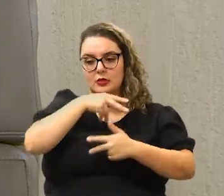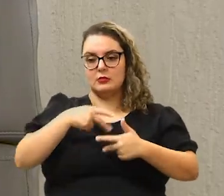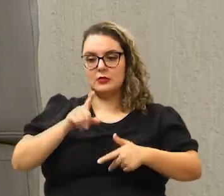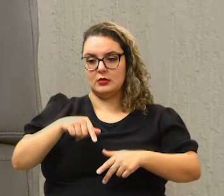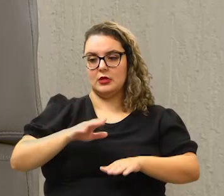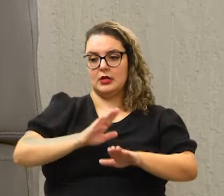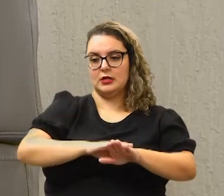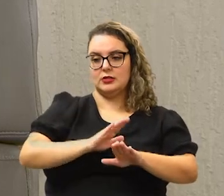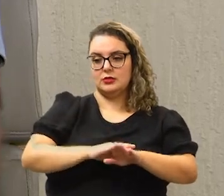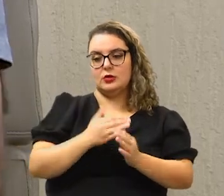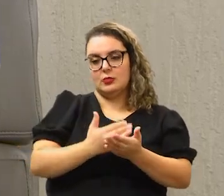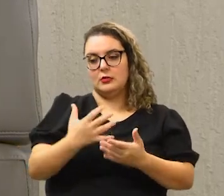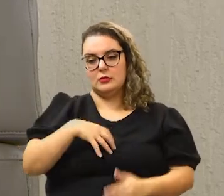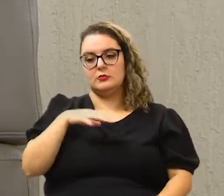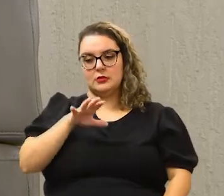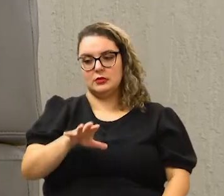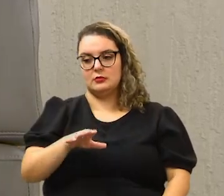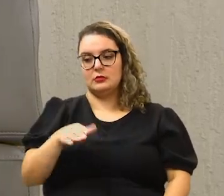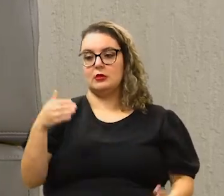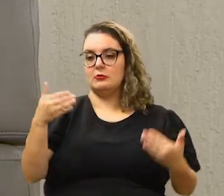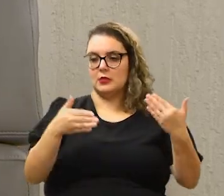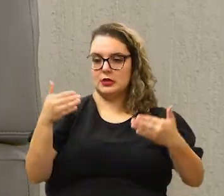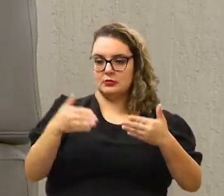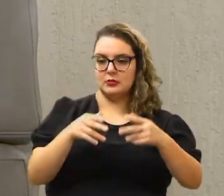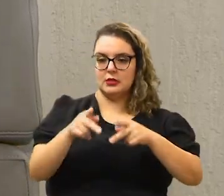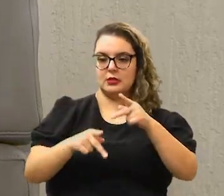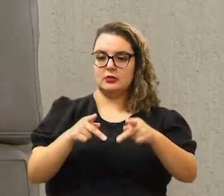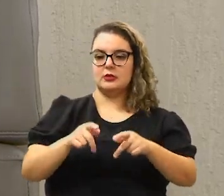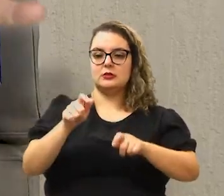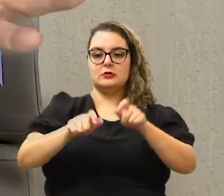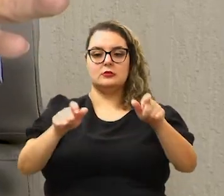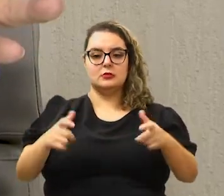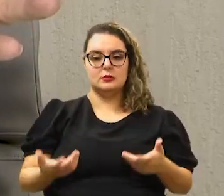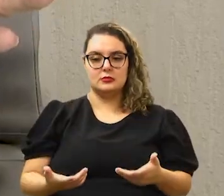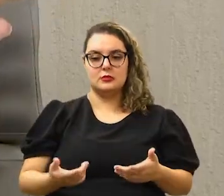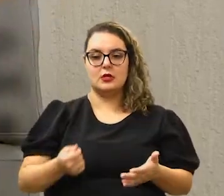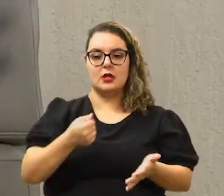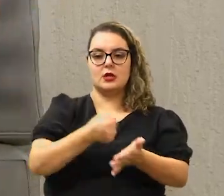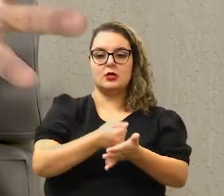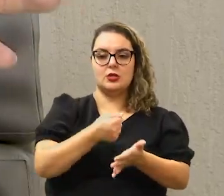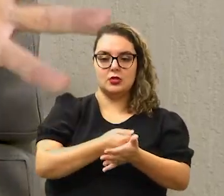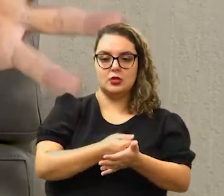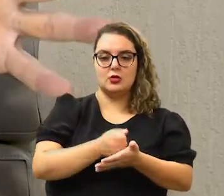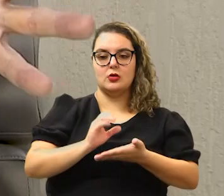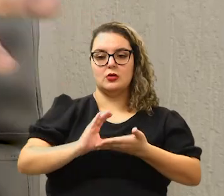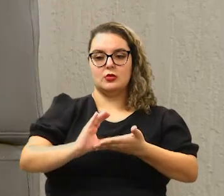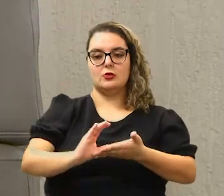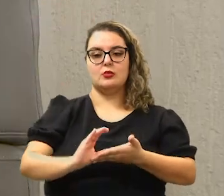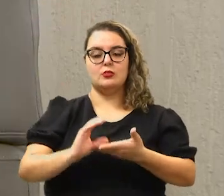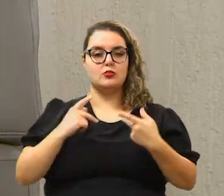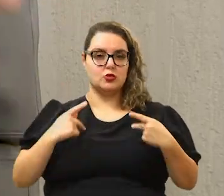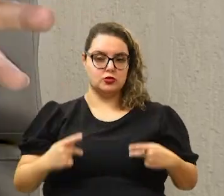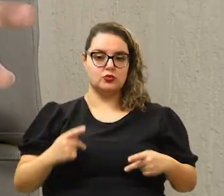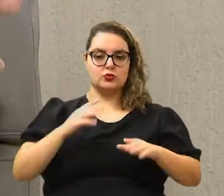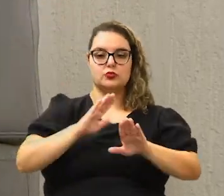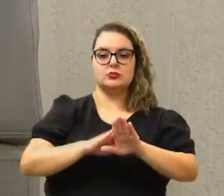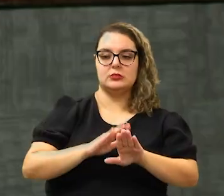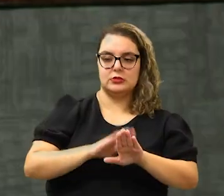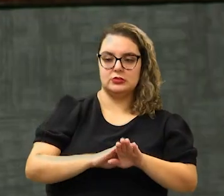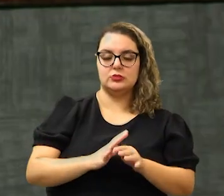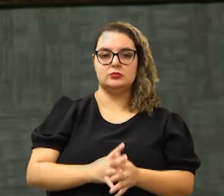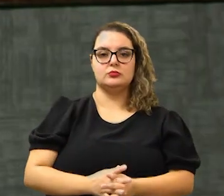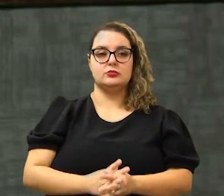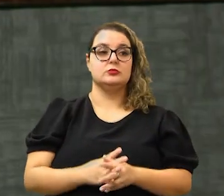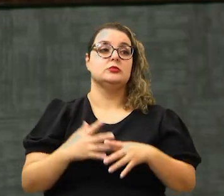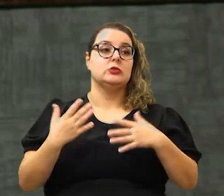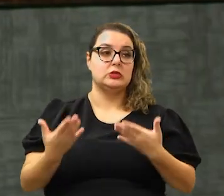Conselho, englobando todas essas questões, vai para, por exemplo, o Legislativo para pedir apoio.